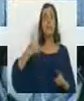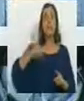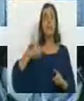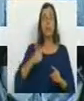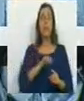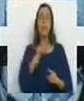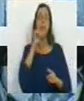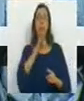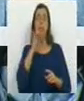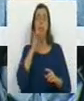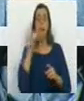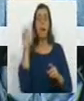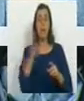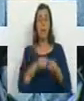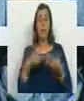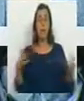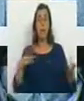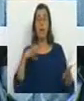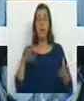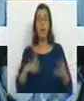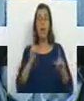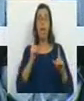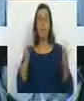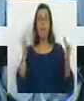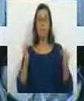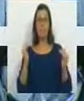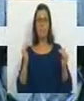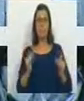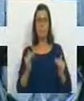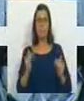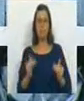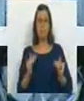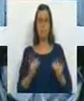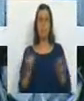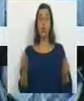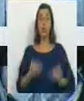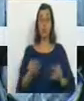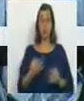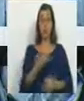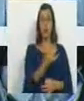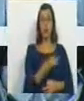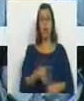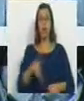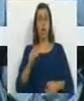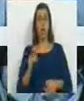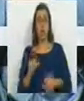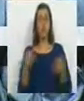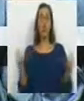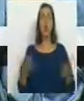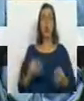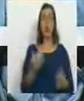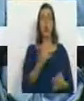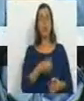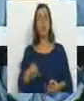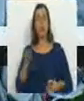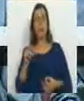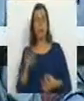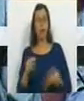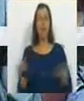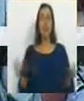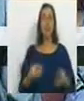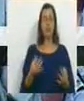que a tendência da criminalidade em Portugal é descida. Foi em 2012, foi em 2013, foi